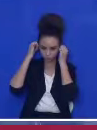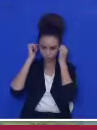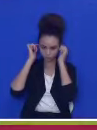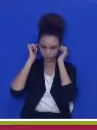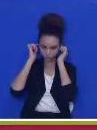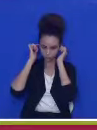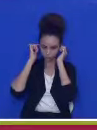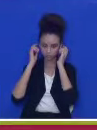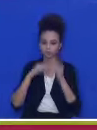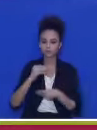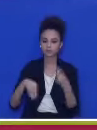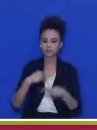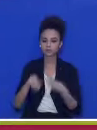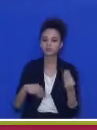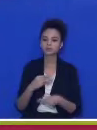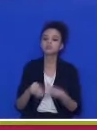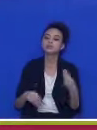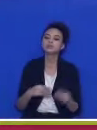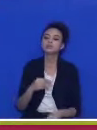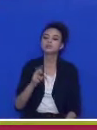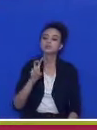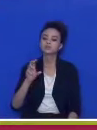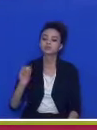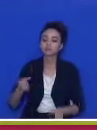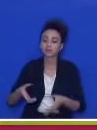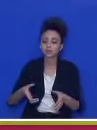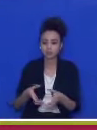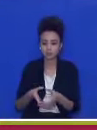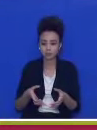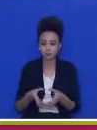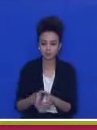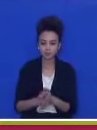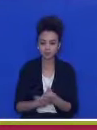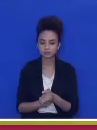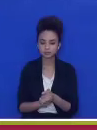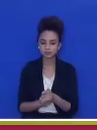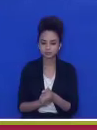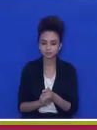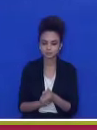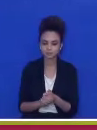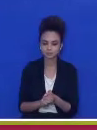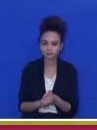Globo carregado, embaralhando 50 bolas numeradas de 0 a 50.